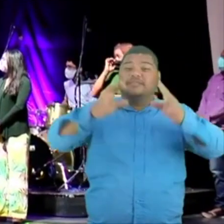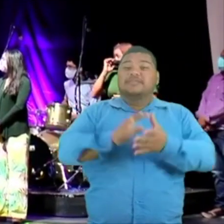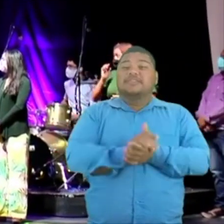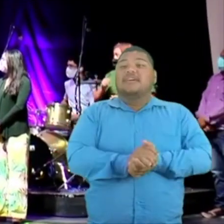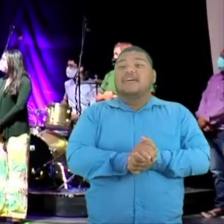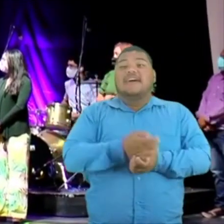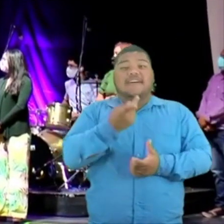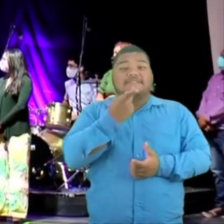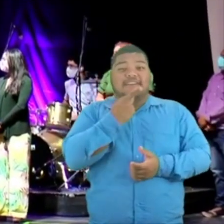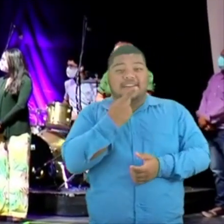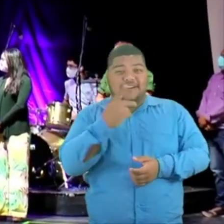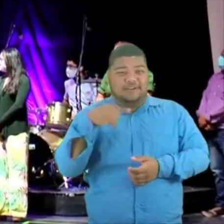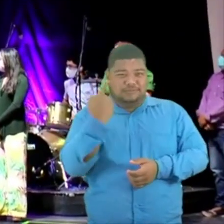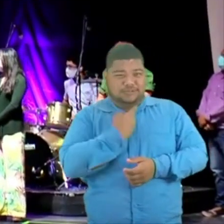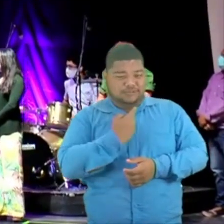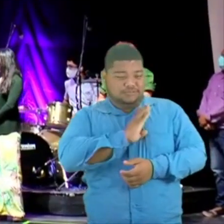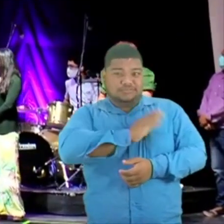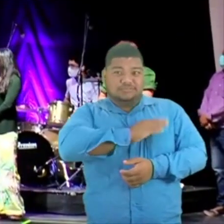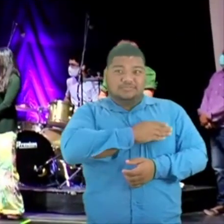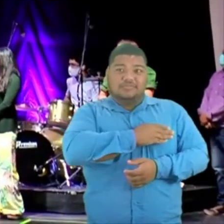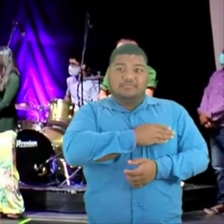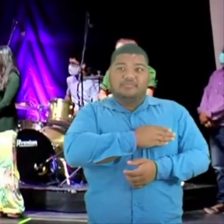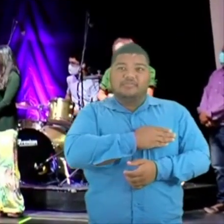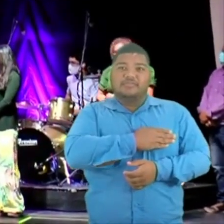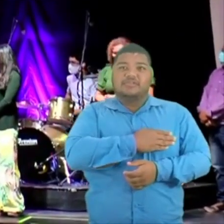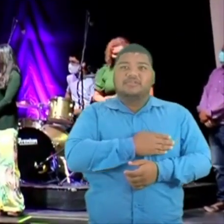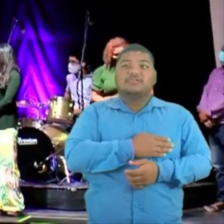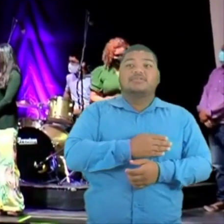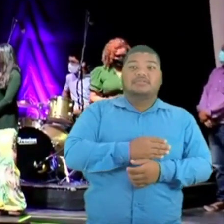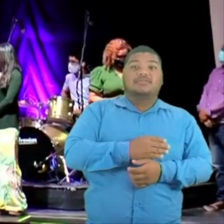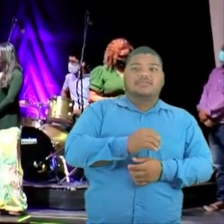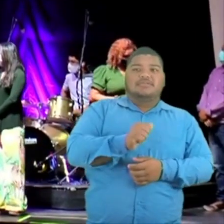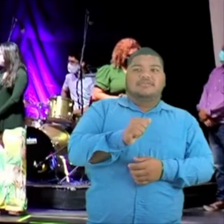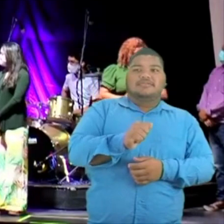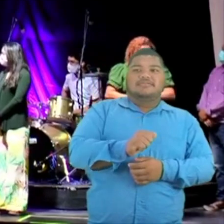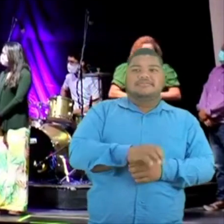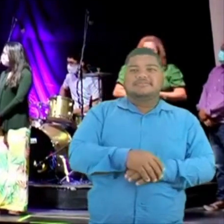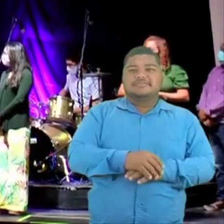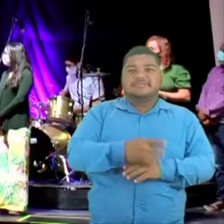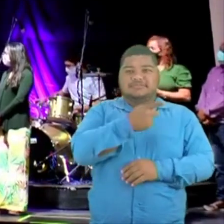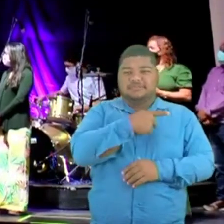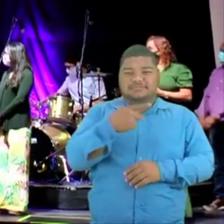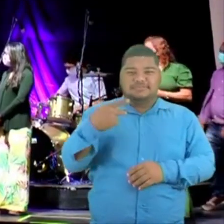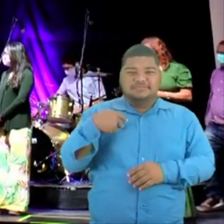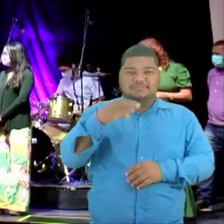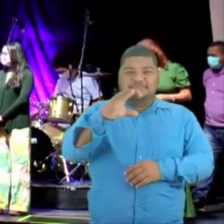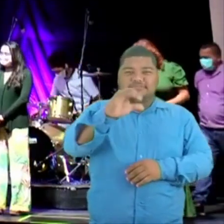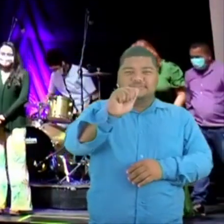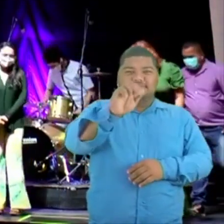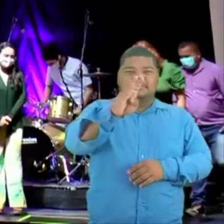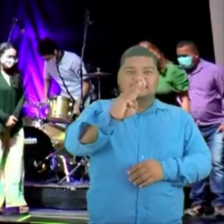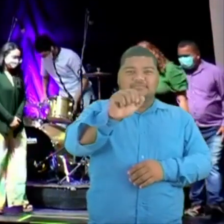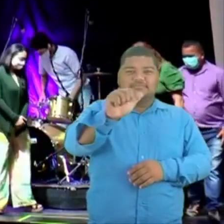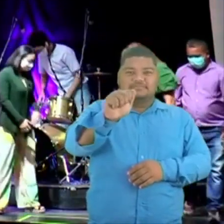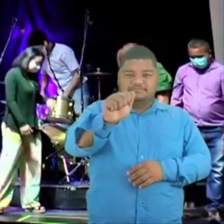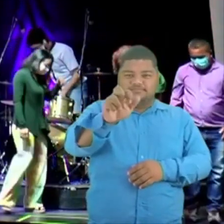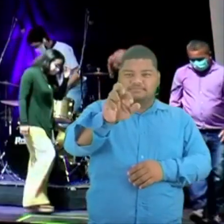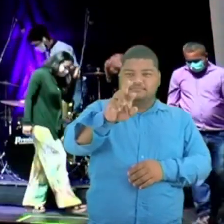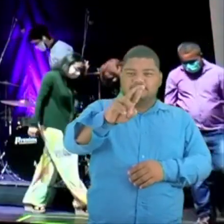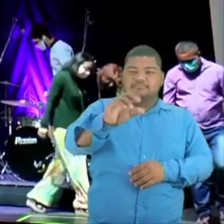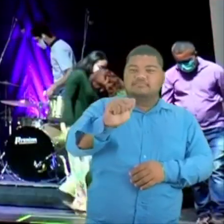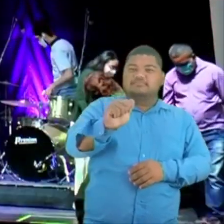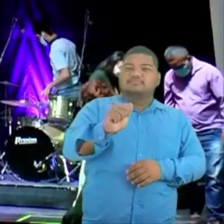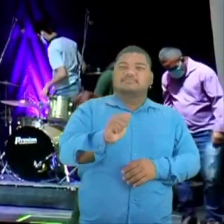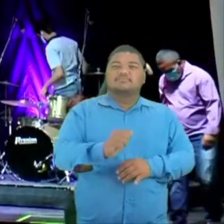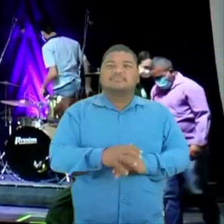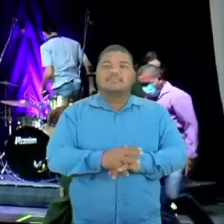nossos corações. Ele tem Anderson no nome, é Anderson Cabral. Vem para cá, pastor Anderson Cabral. É com você, que